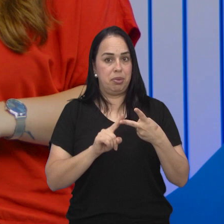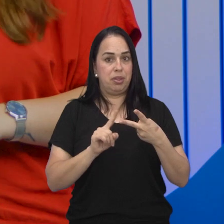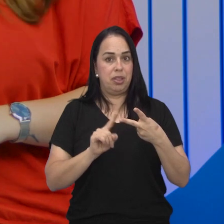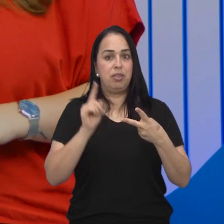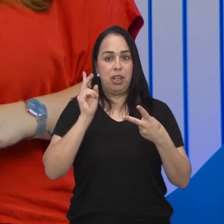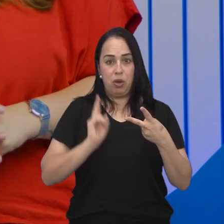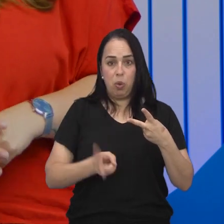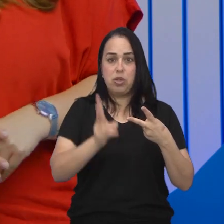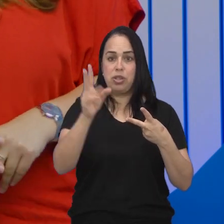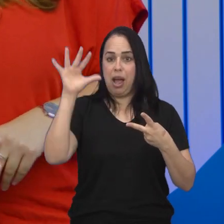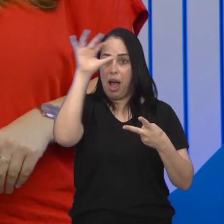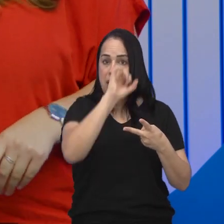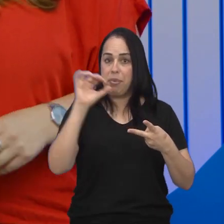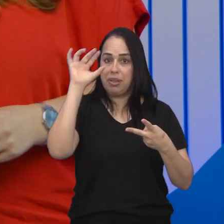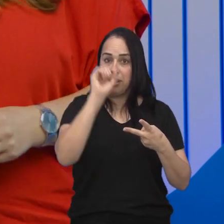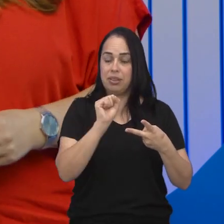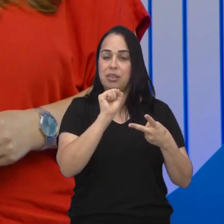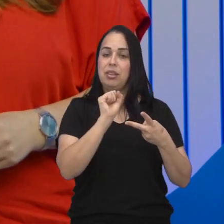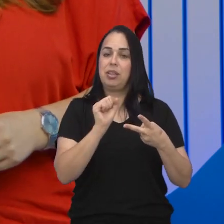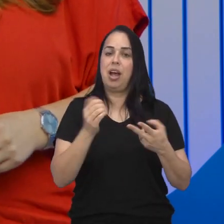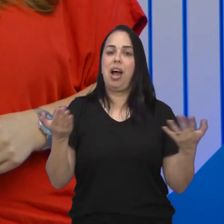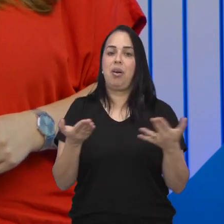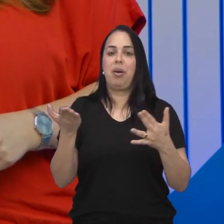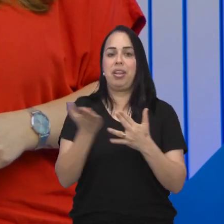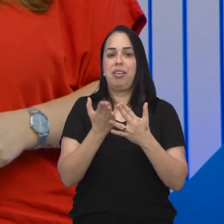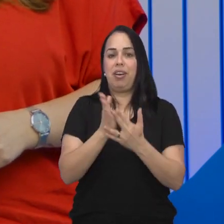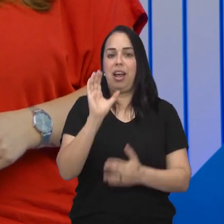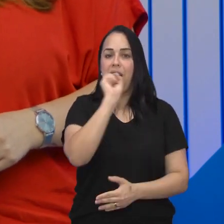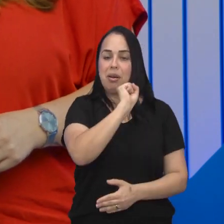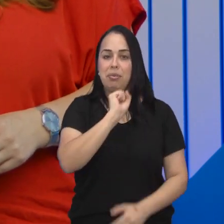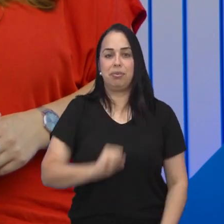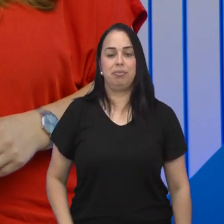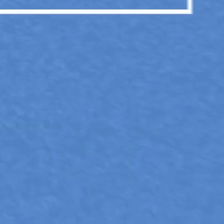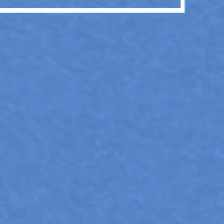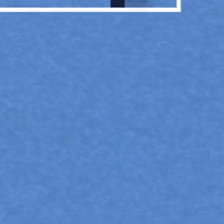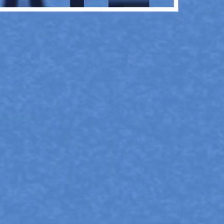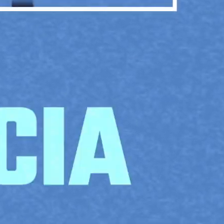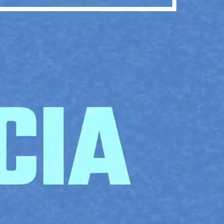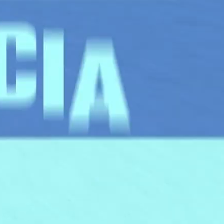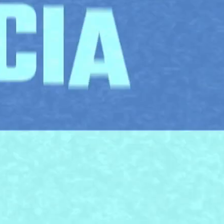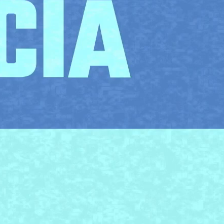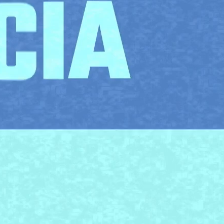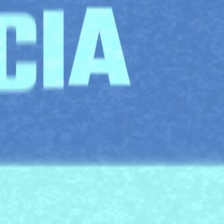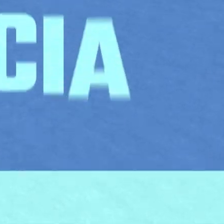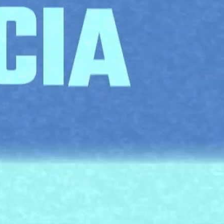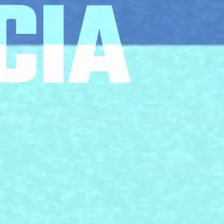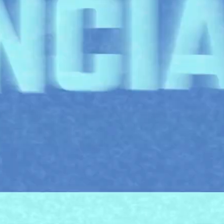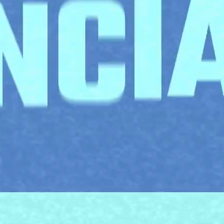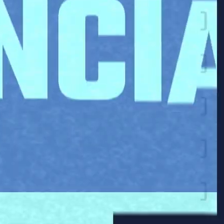segundo bloco, a gente continua aprendendo. Sobre política, faz um rápido intervalo, a gente já volta.